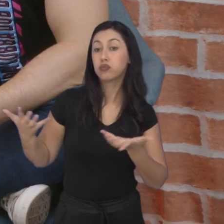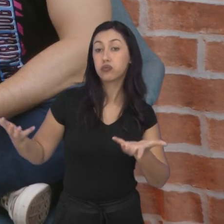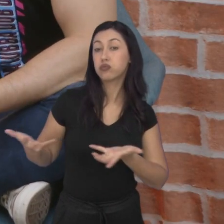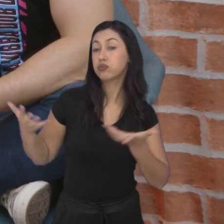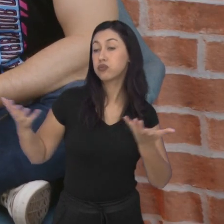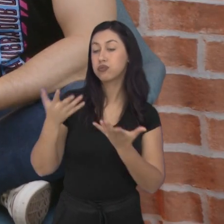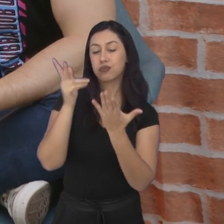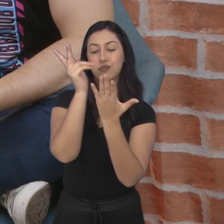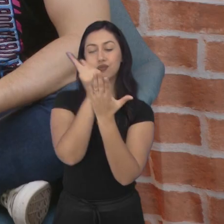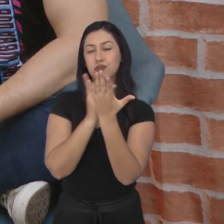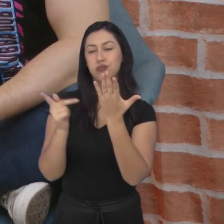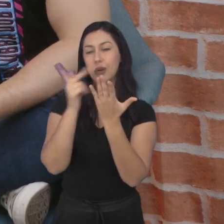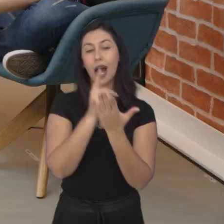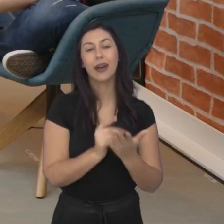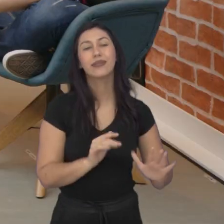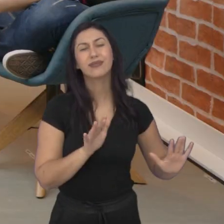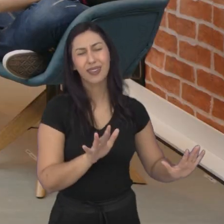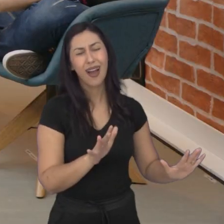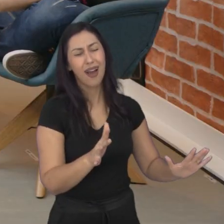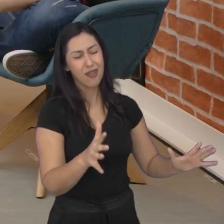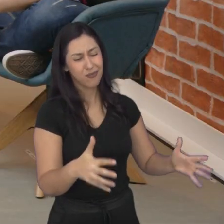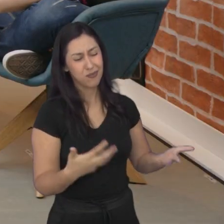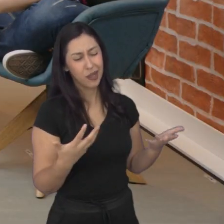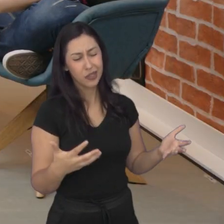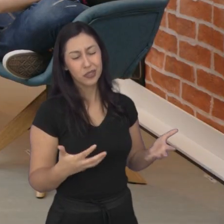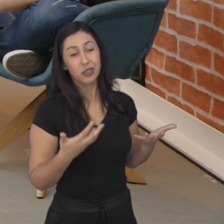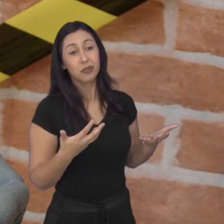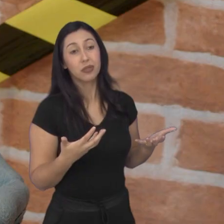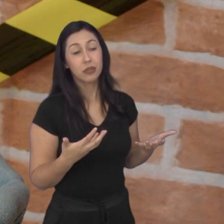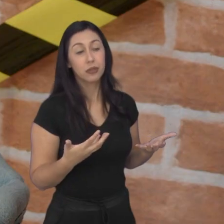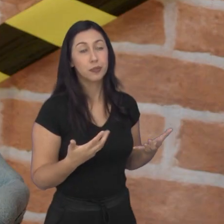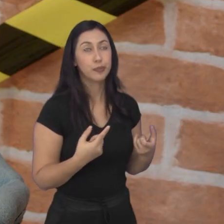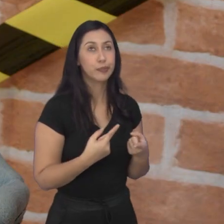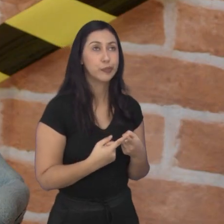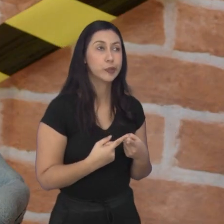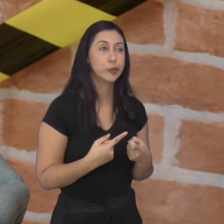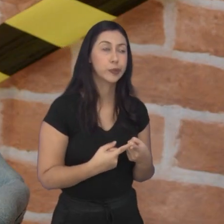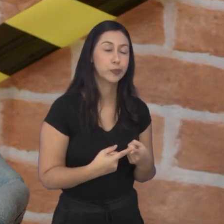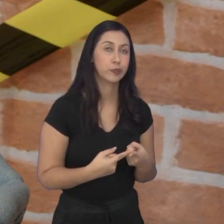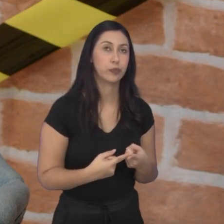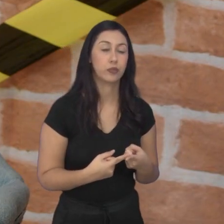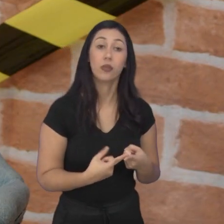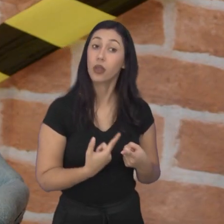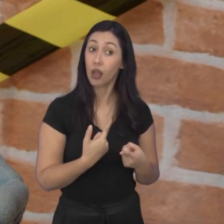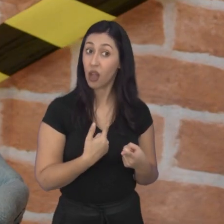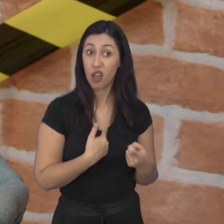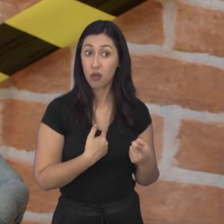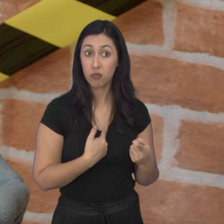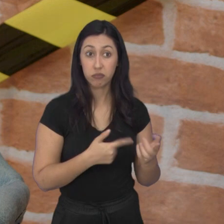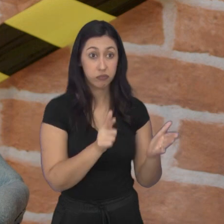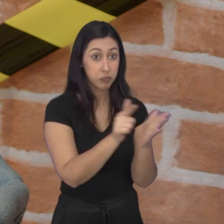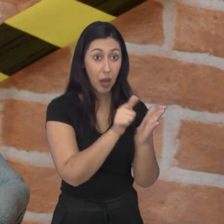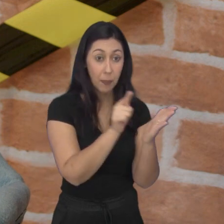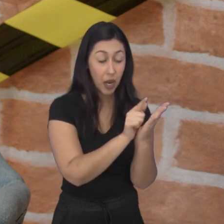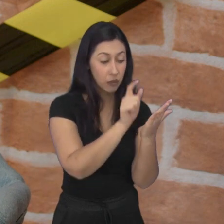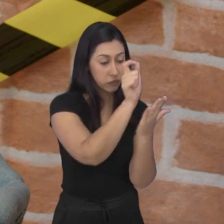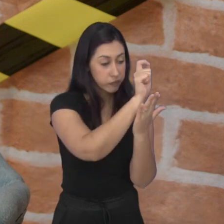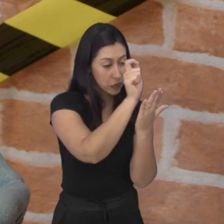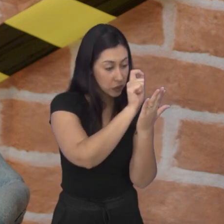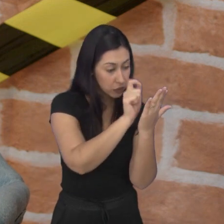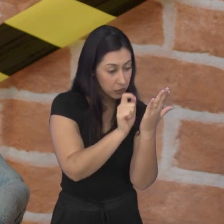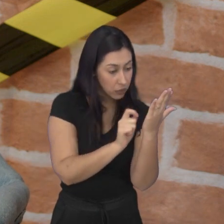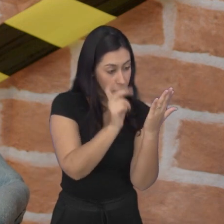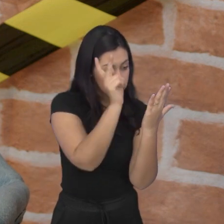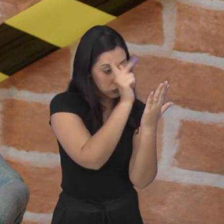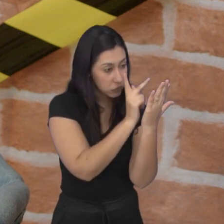ser um desenhista? Foi mais um estímulo mesmo, porque eu desenho tudo no papel, desenho tudo à